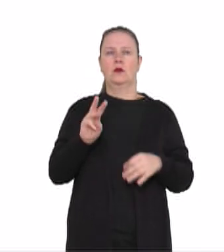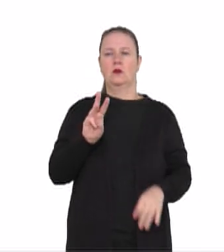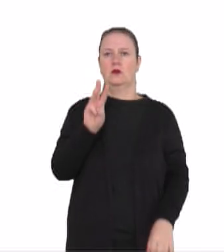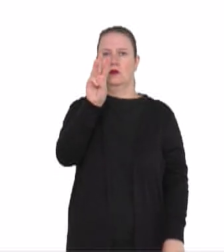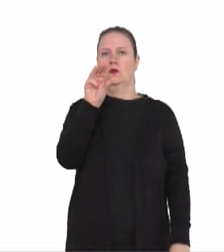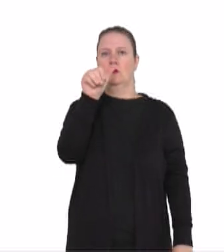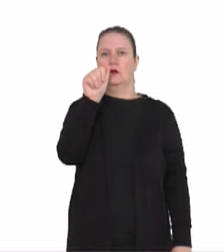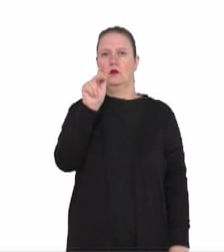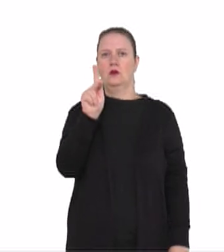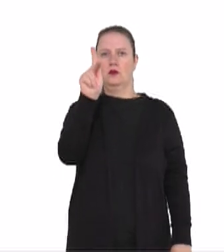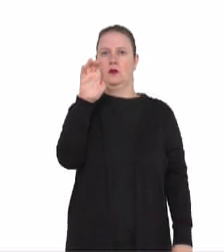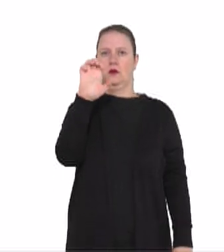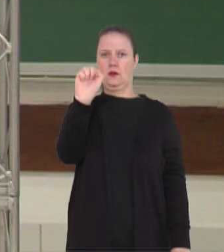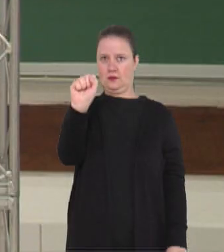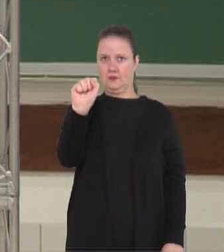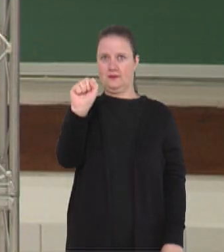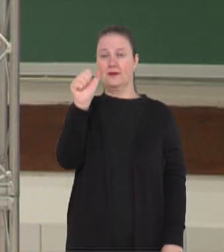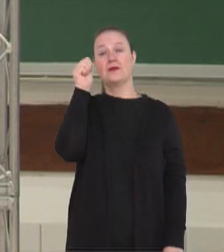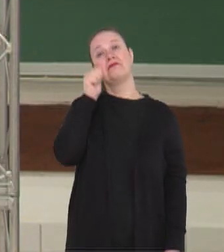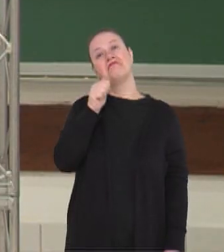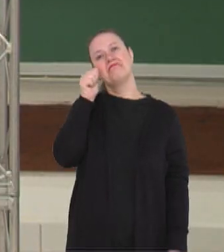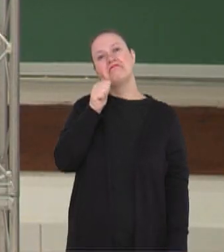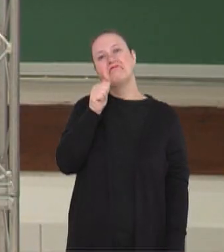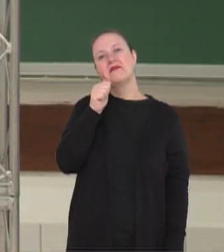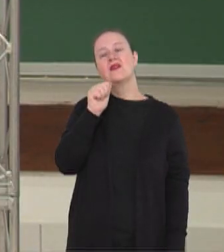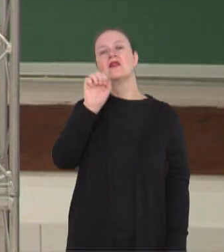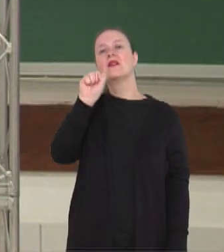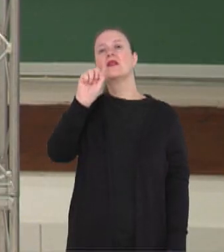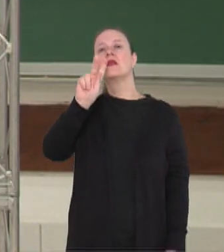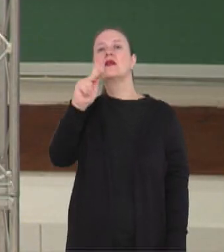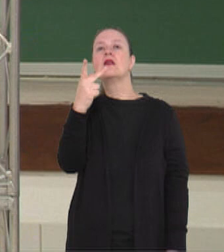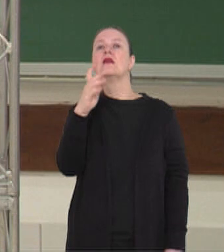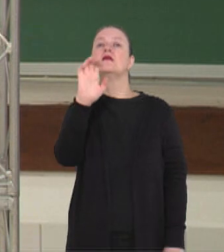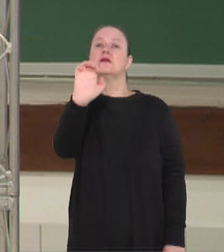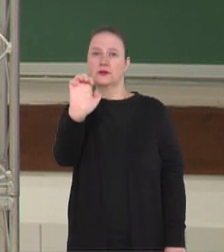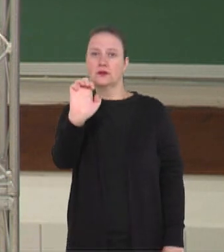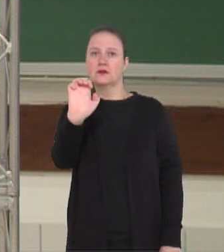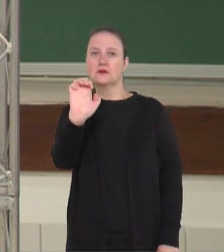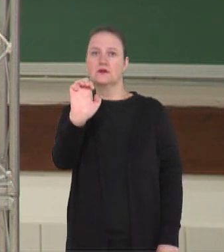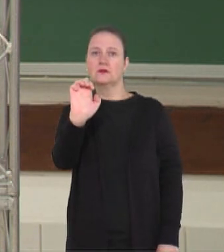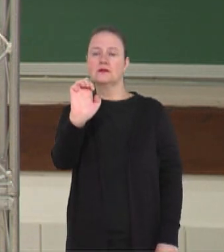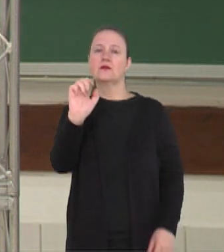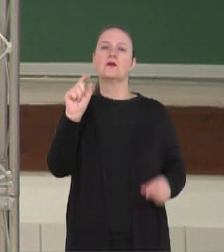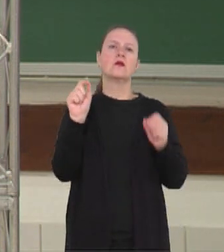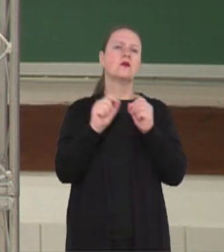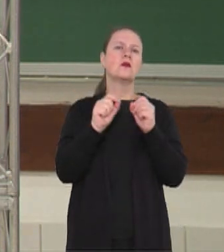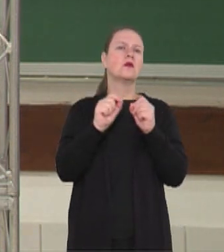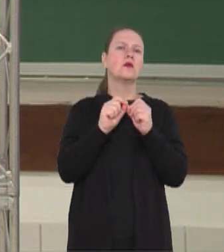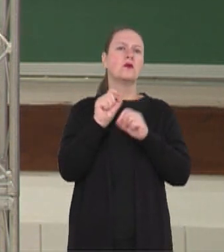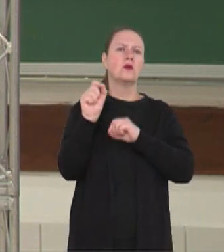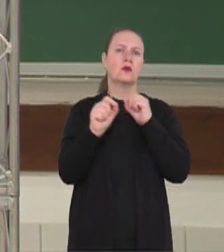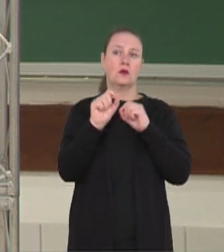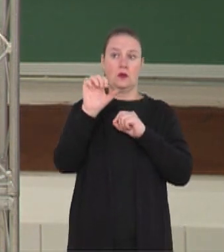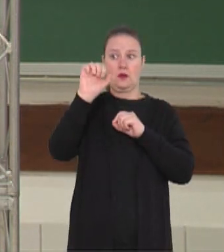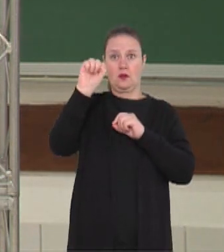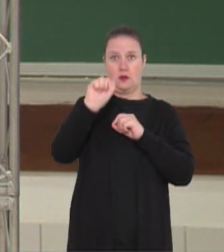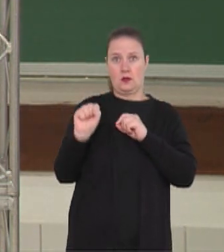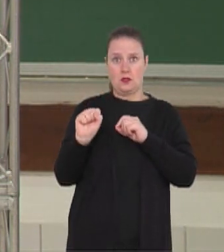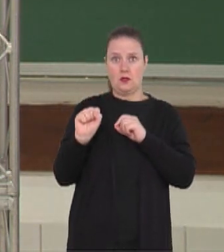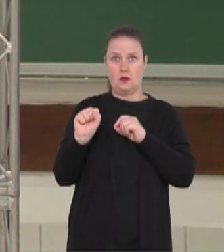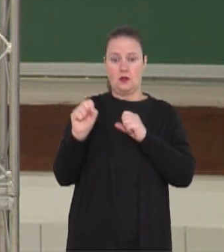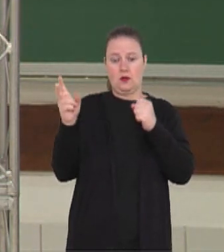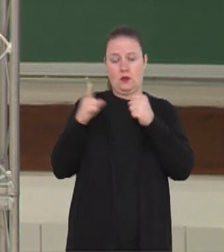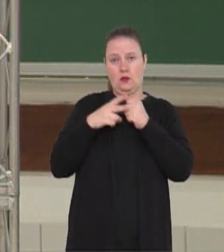wakes. Porque N é she e she, para he, she and it, a gente vai colocar o S no final do verbo. Então